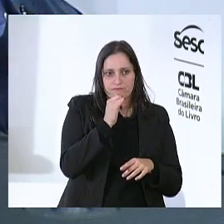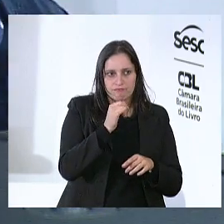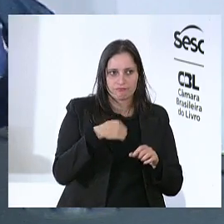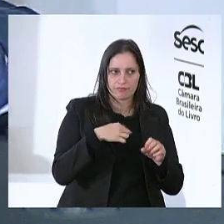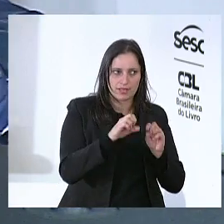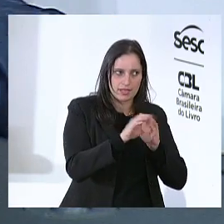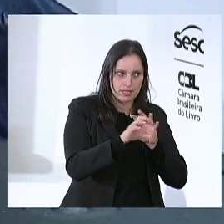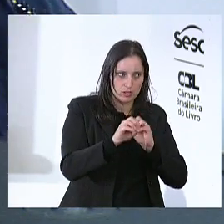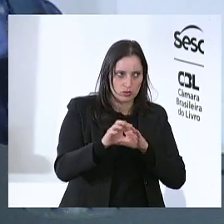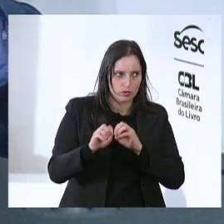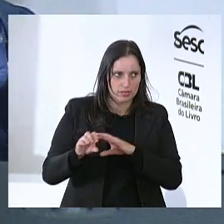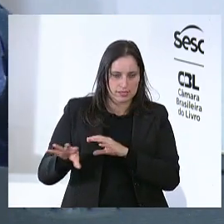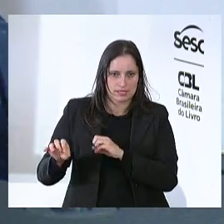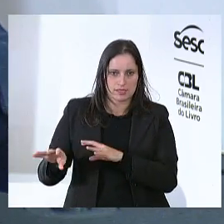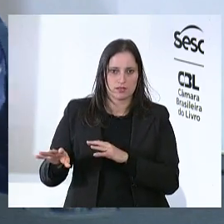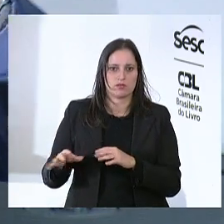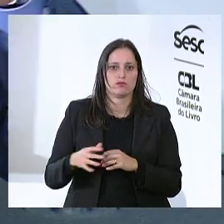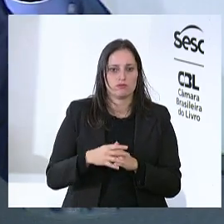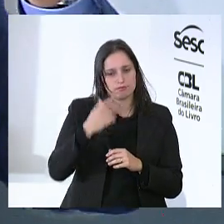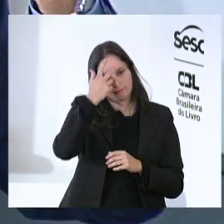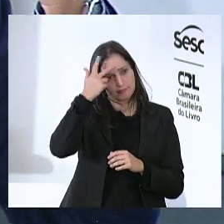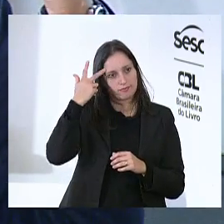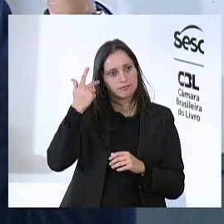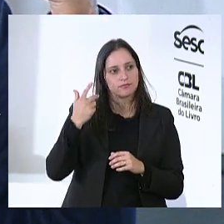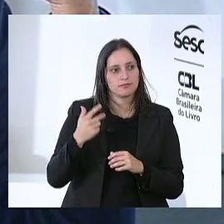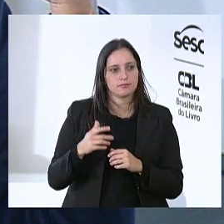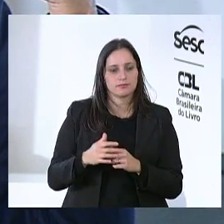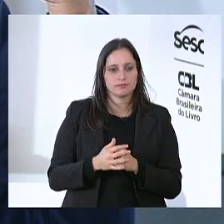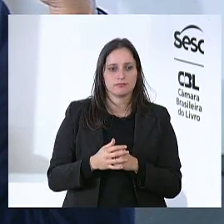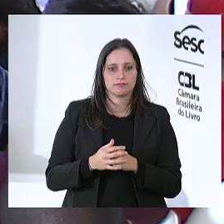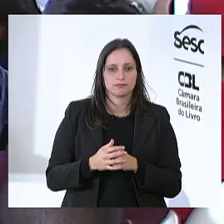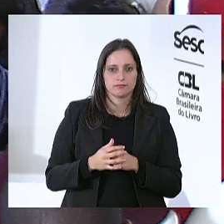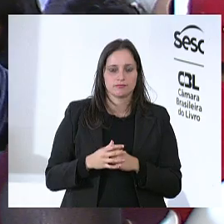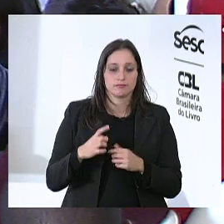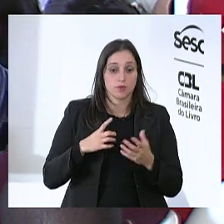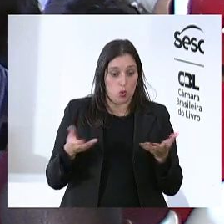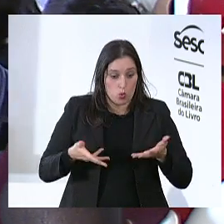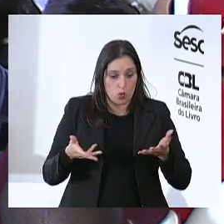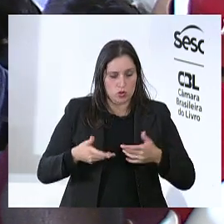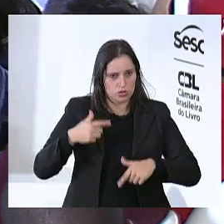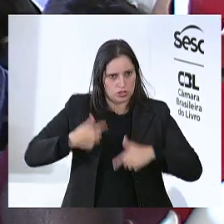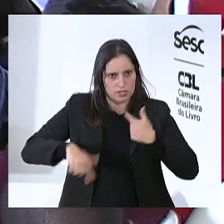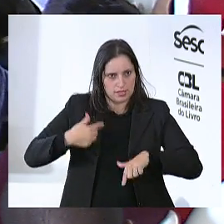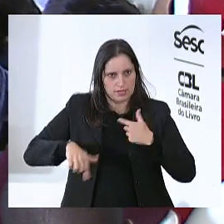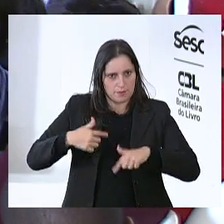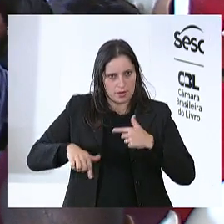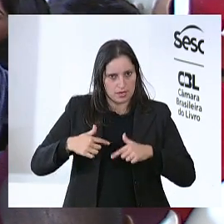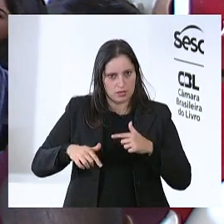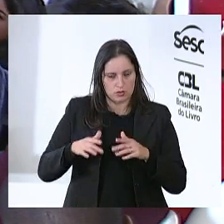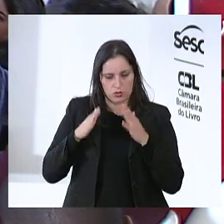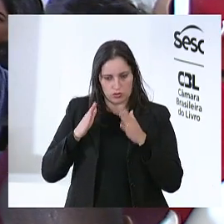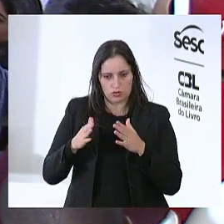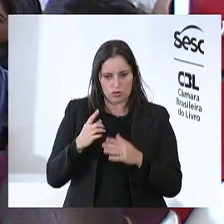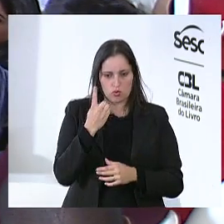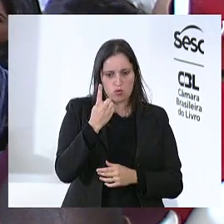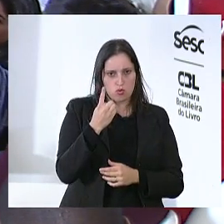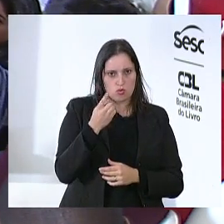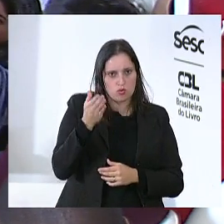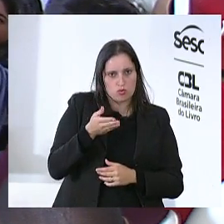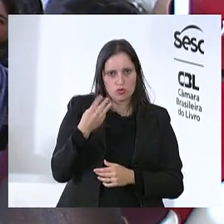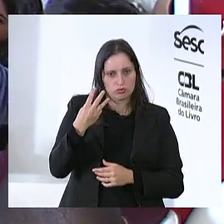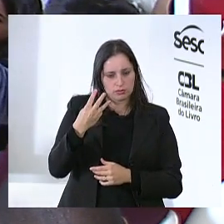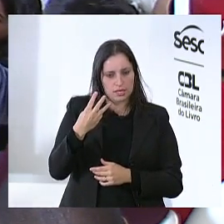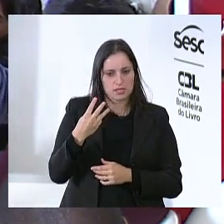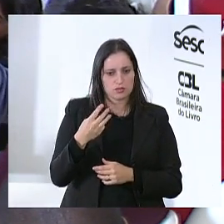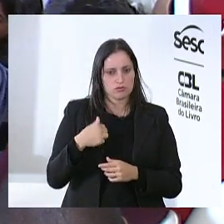essa gente vai se tornar mais produtiva. Se você olhar os trabalhadores de hoje, um terço desses trabalhadores são analfabetos funcionais